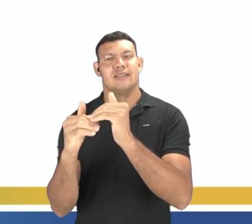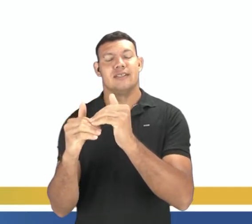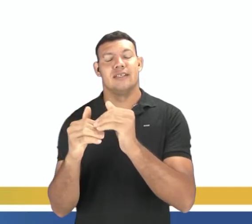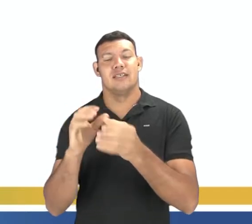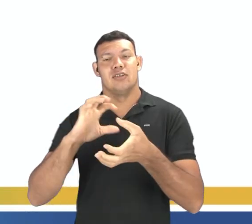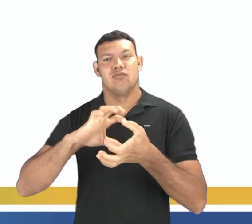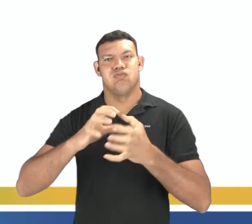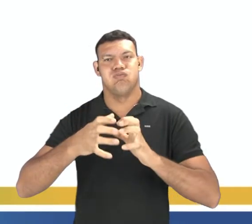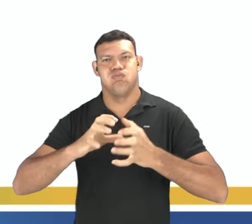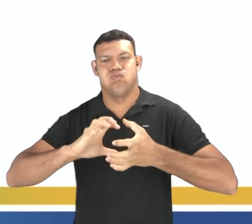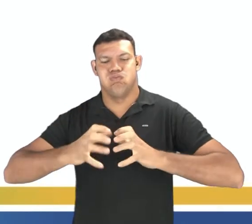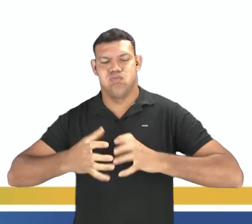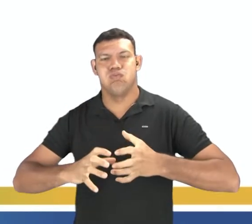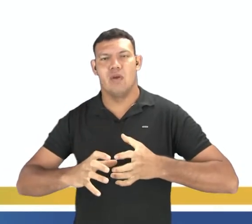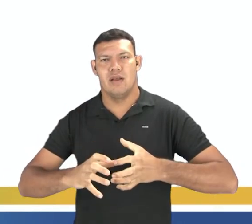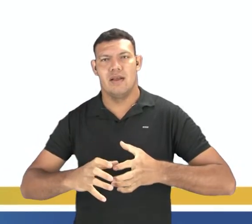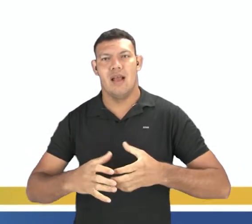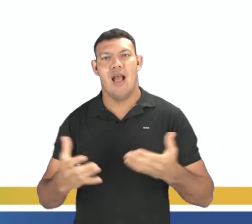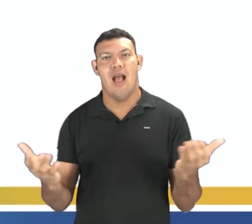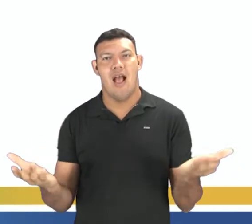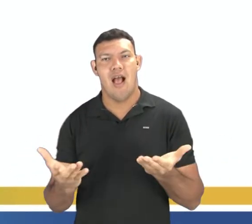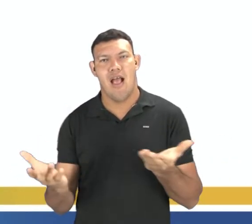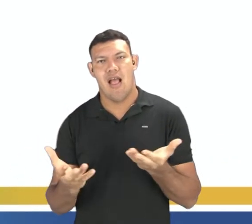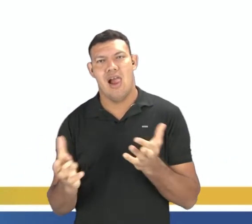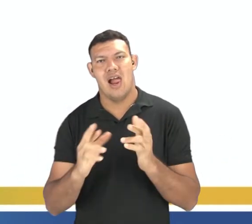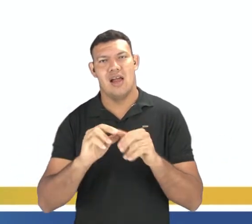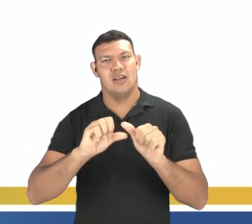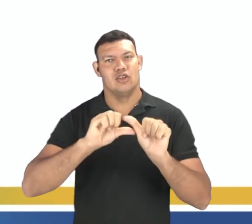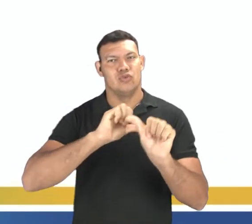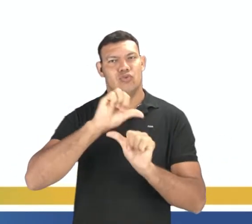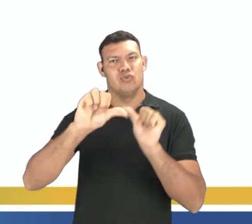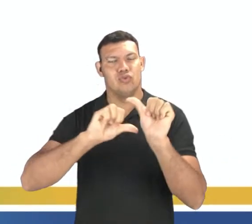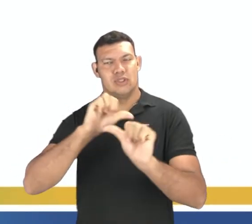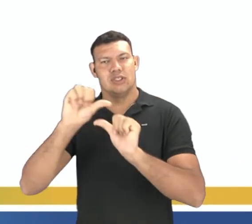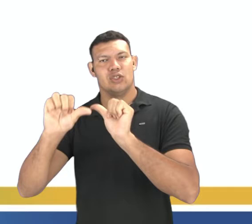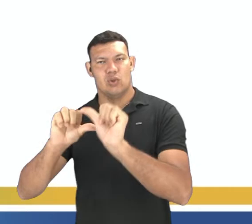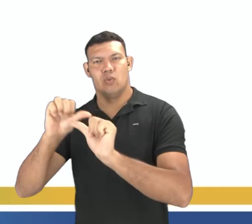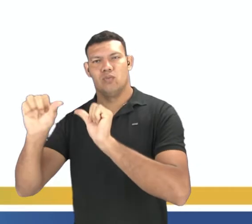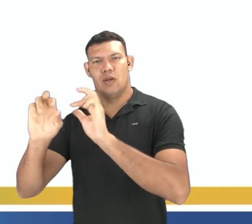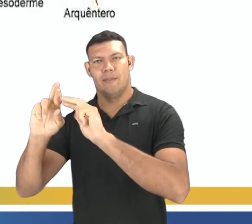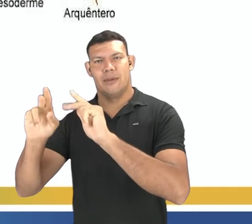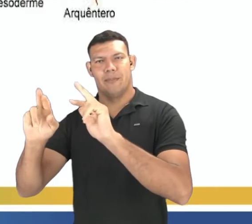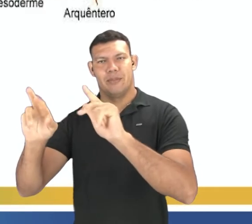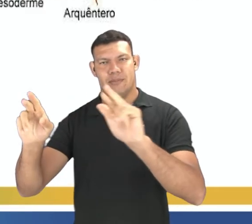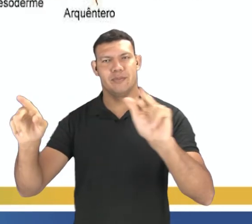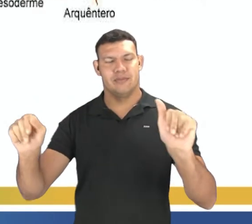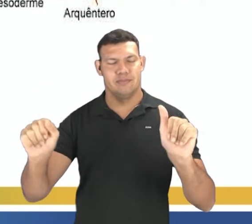e ocorre a diferenciação dos folhetos germinativos, ou embrionário.